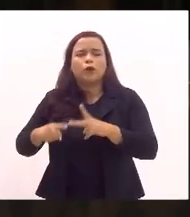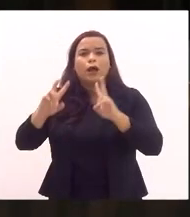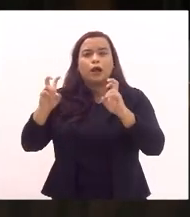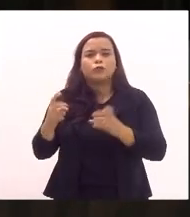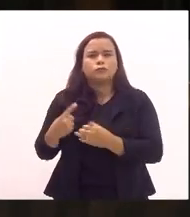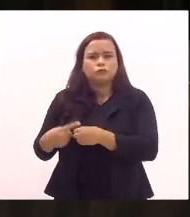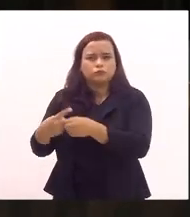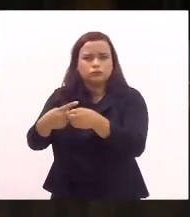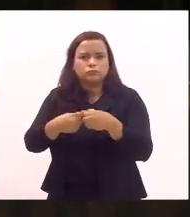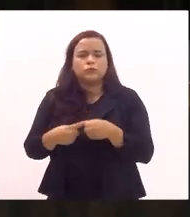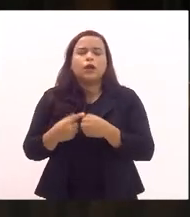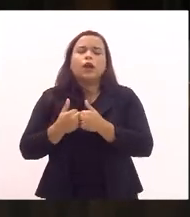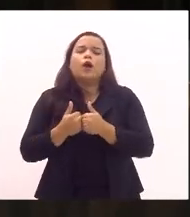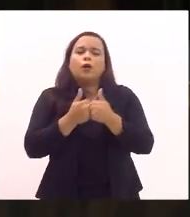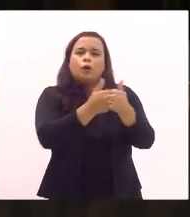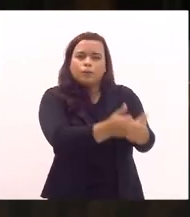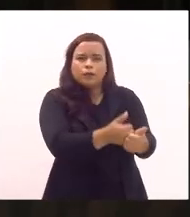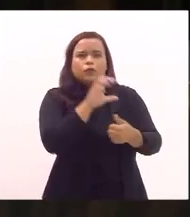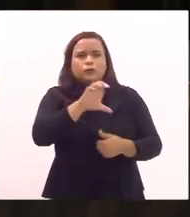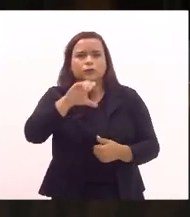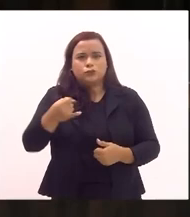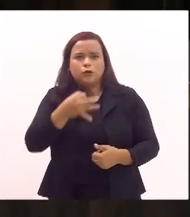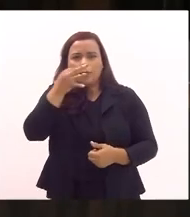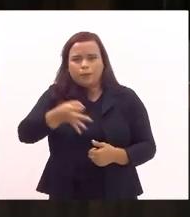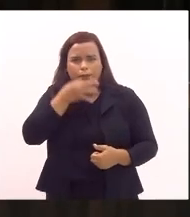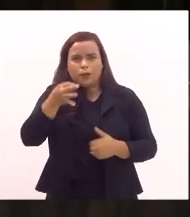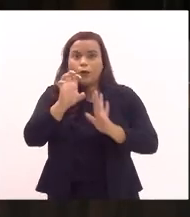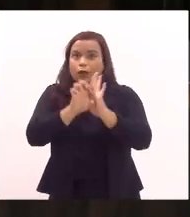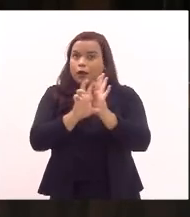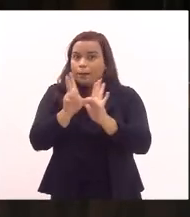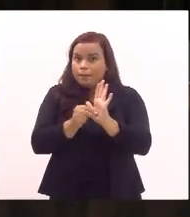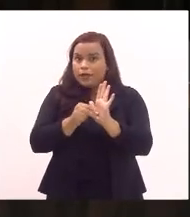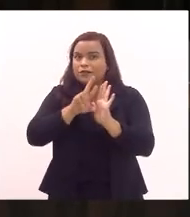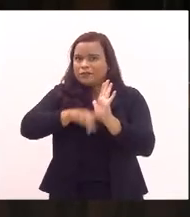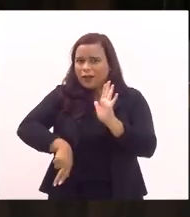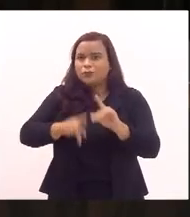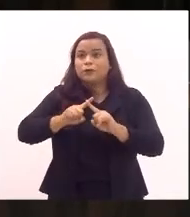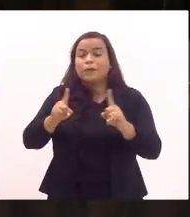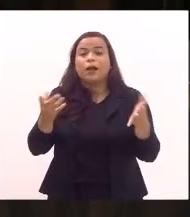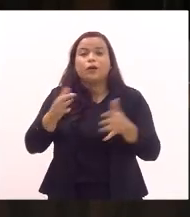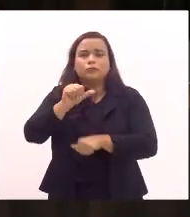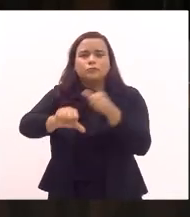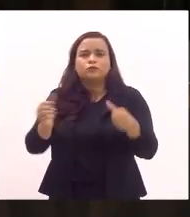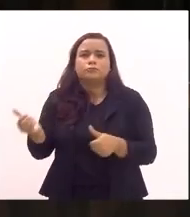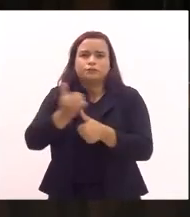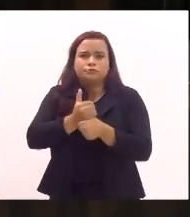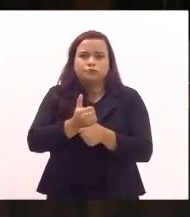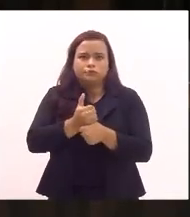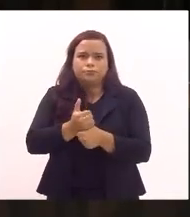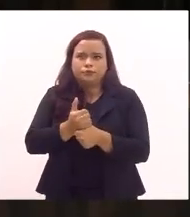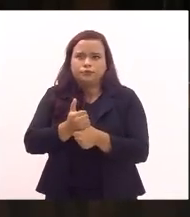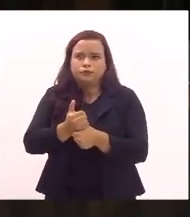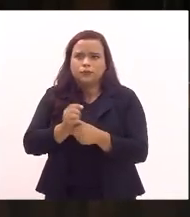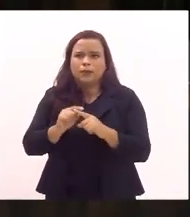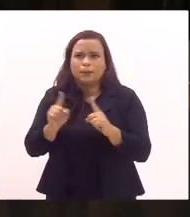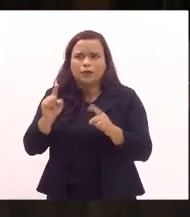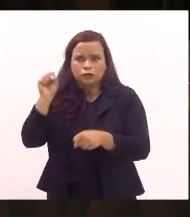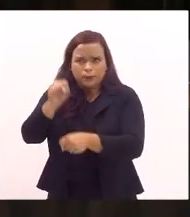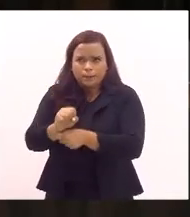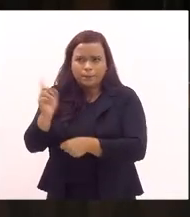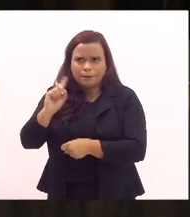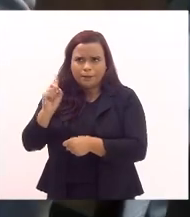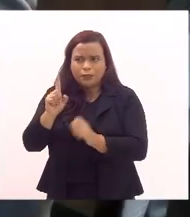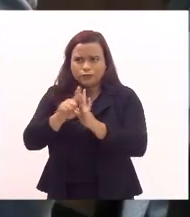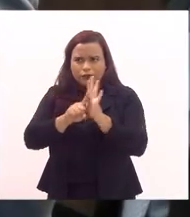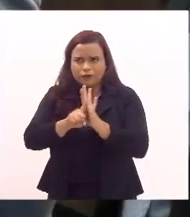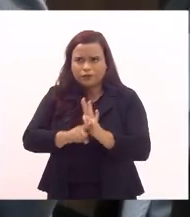acompanharam o parecer da ccj que era com emendas agora ver um substitutivo mas nada impede nós pedimos